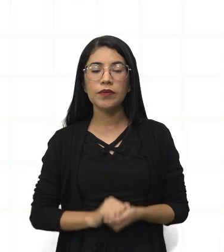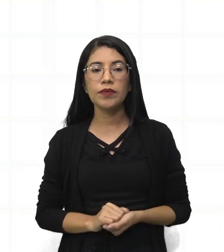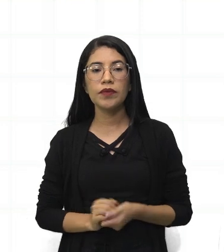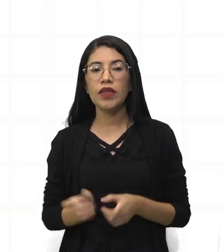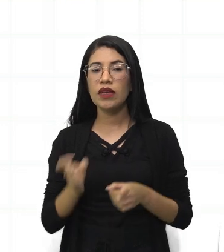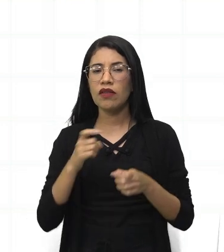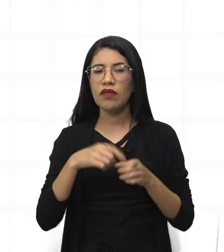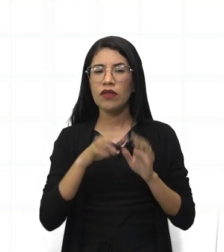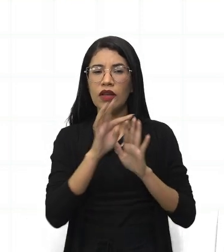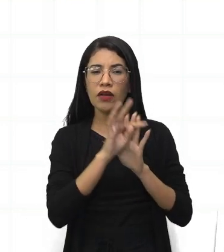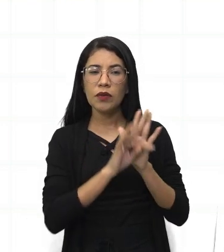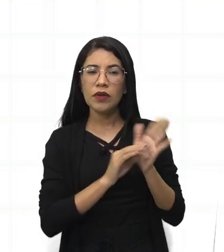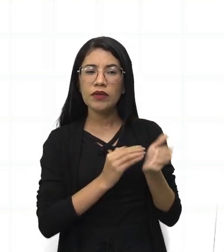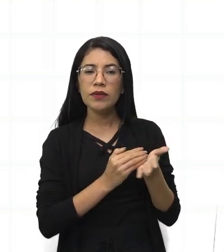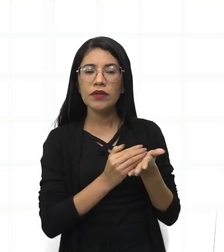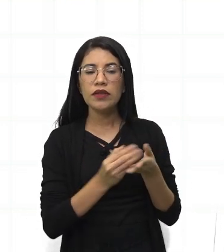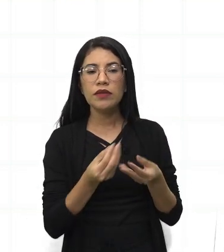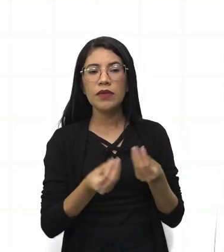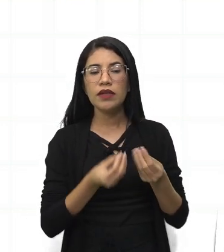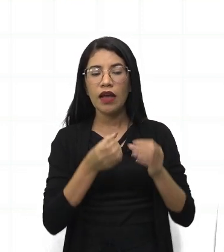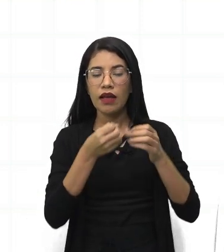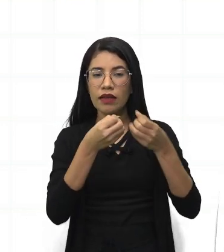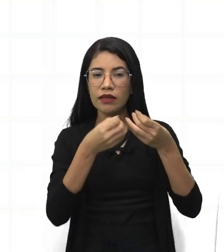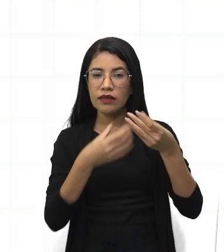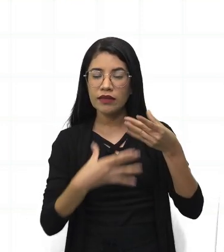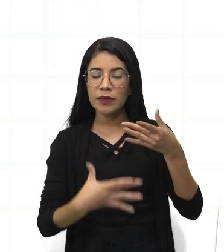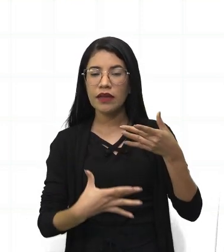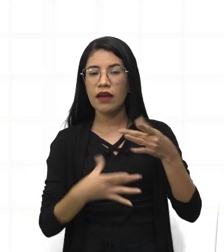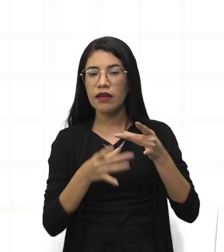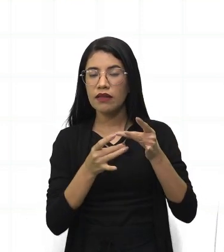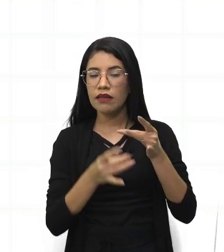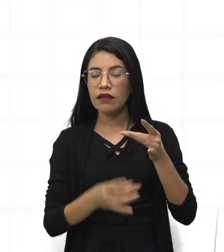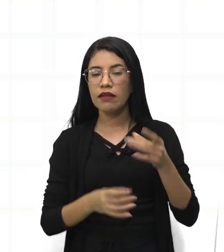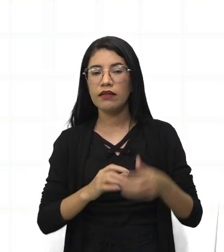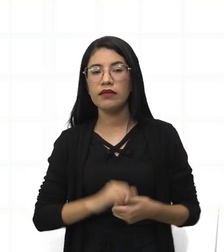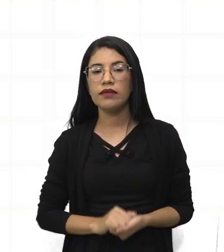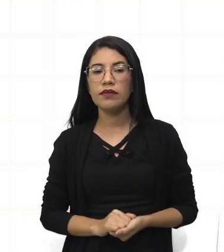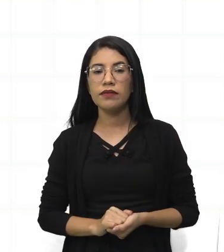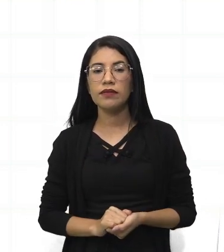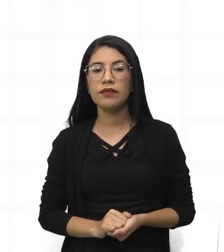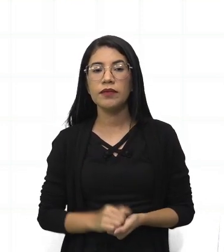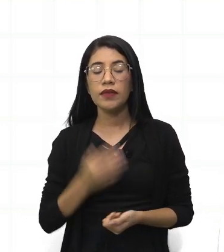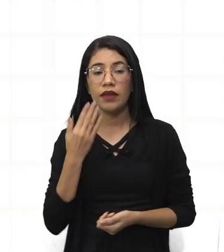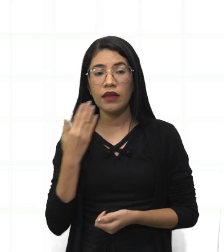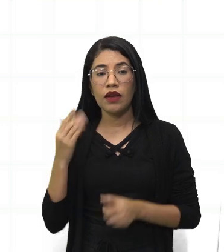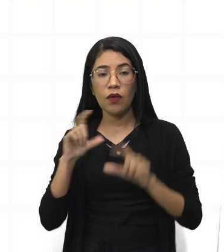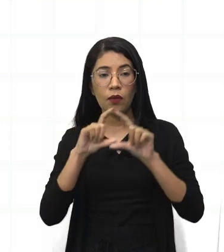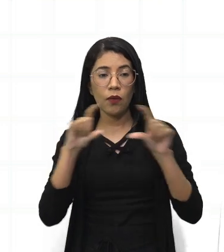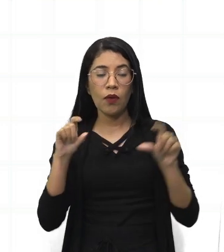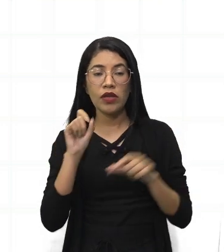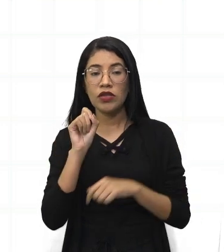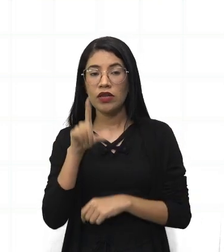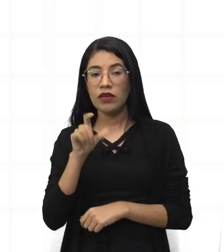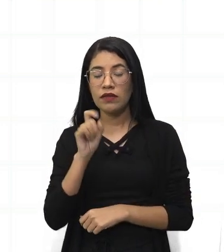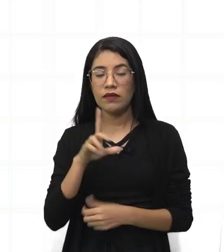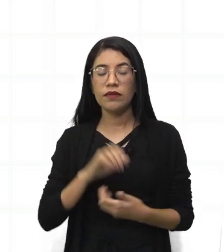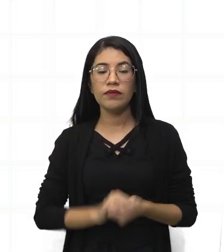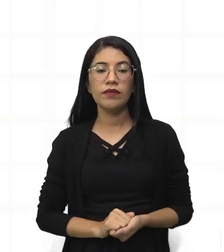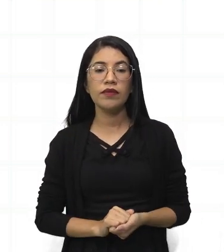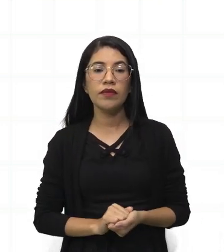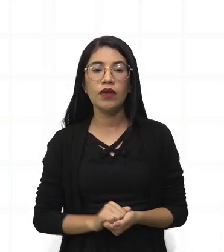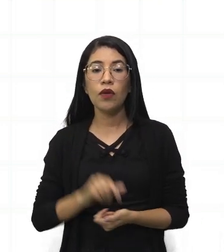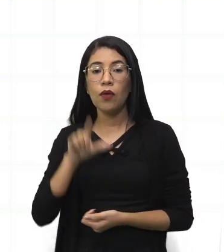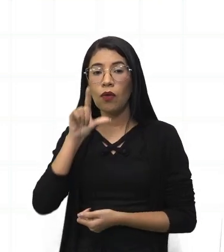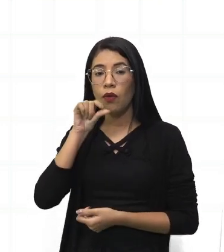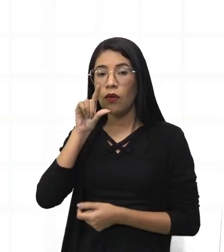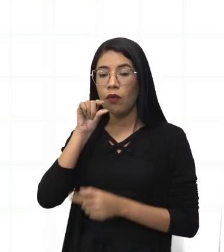voltar aqui lá no comecinho do texto. Olha só, essa parte que já está até marcado diferente, né? Com